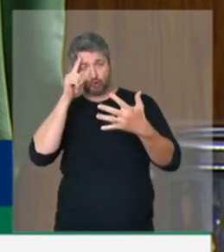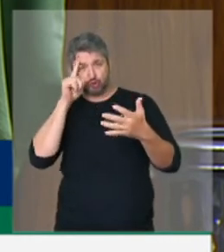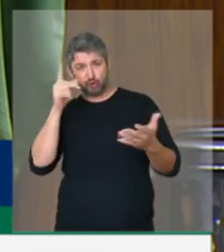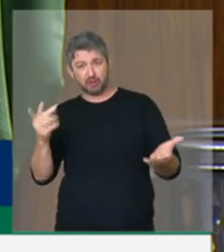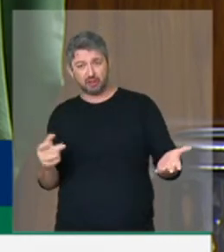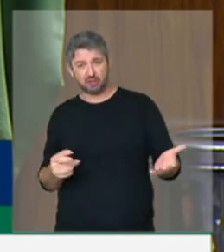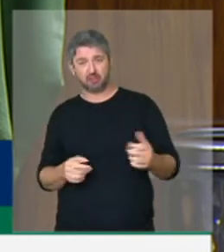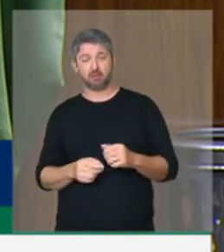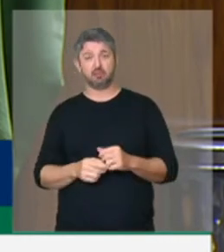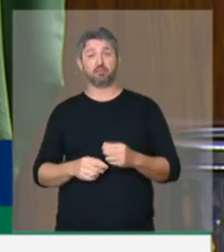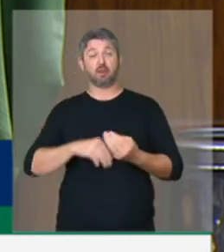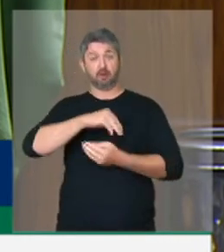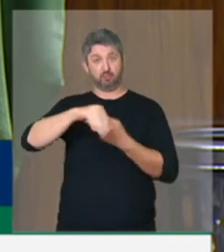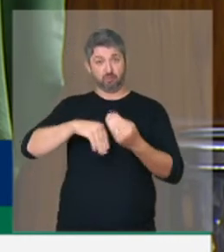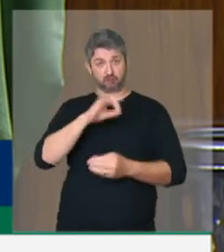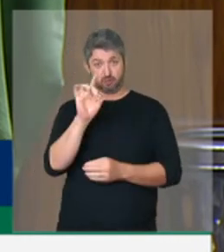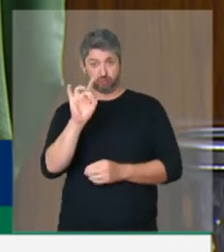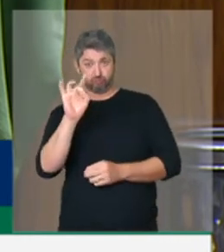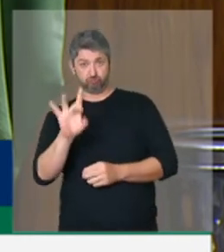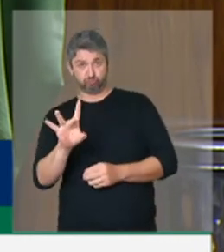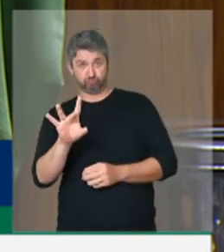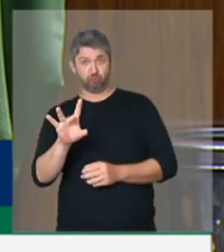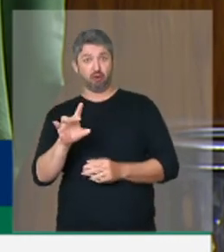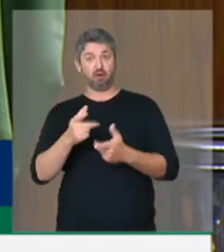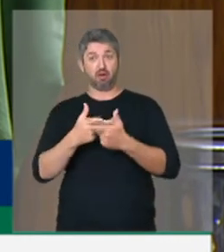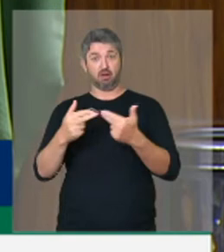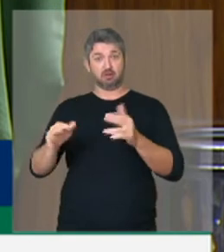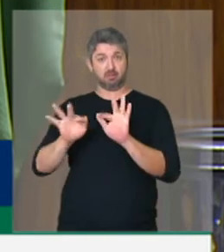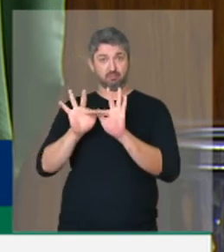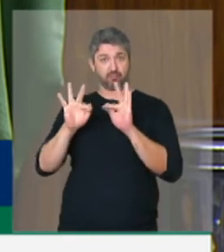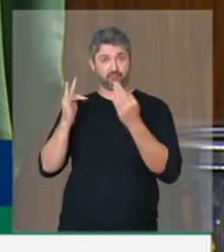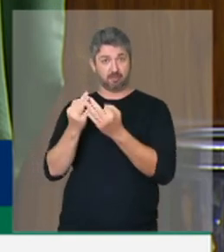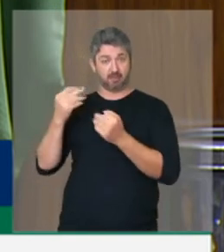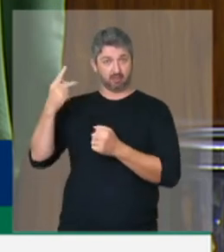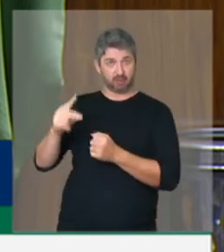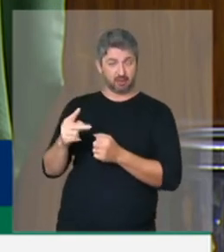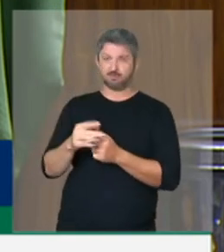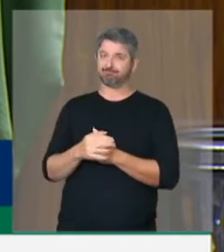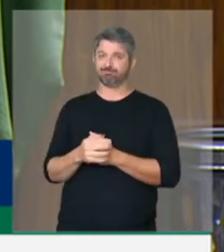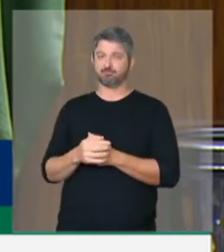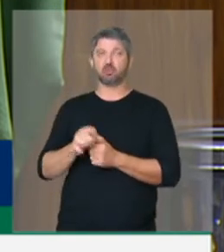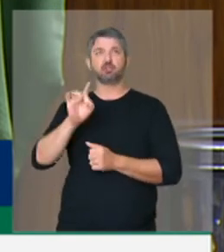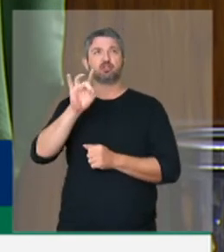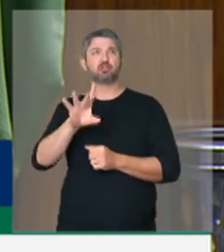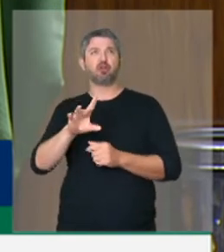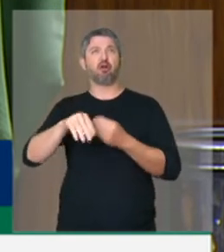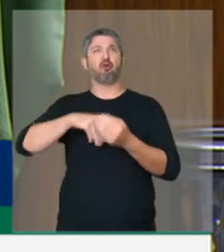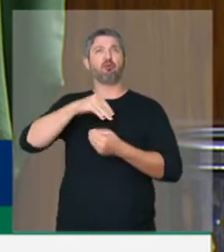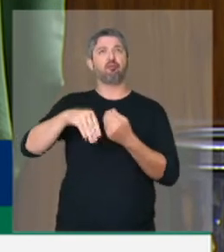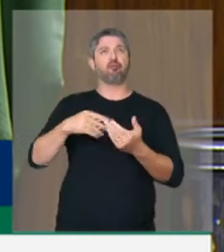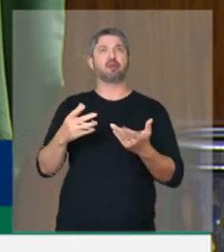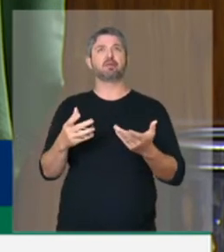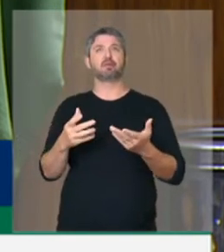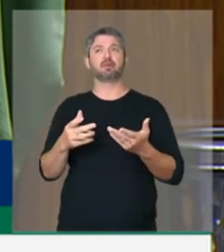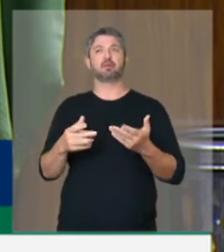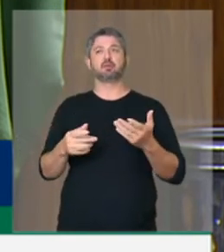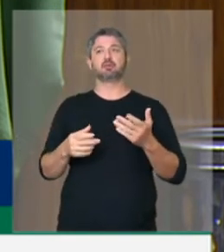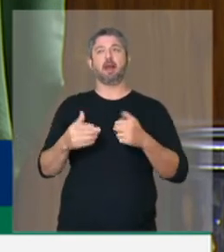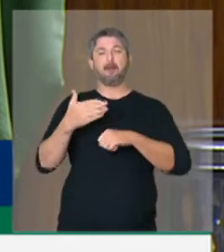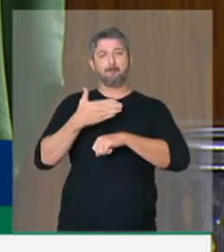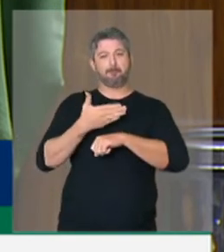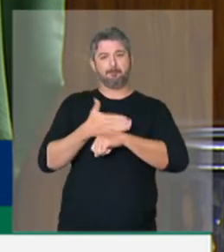apenas envolvendo o patrimônio familiar, não apenas envolvendo as